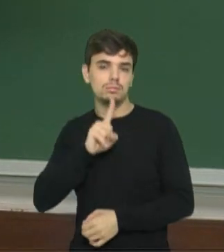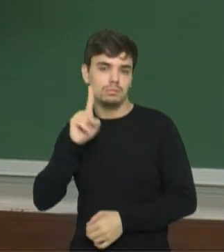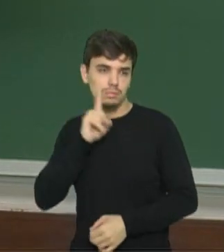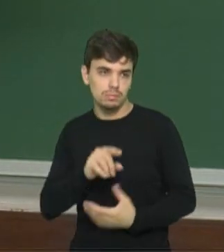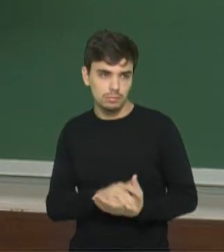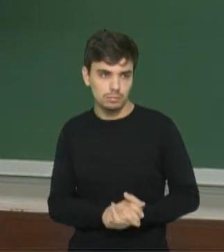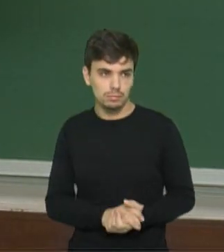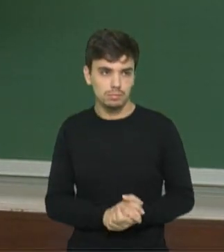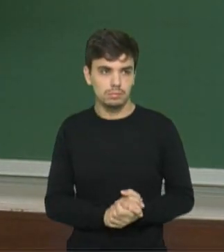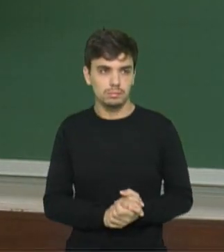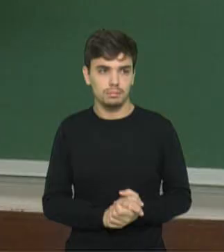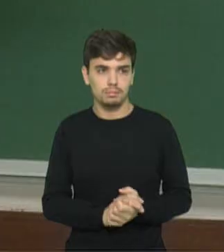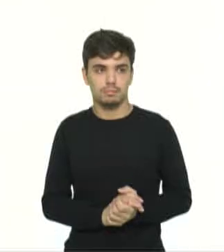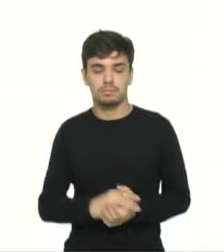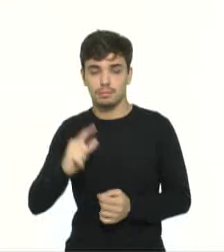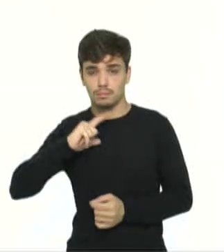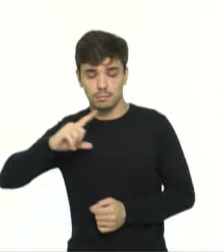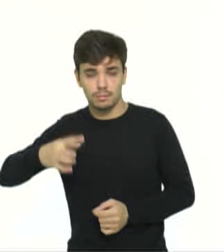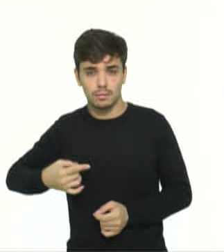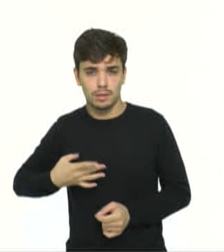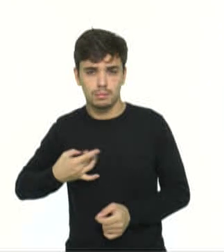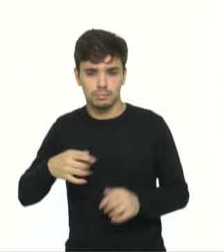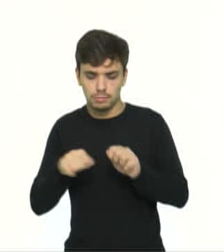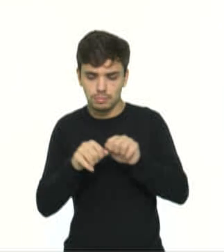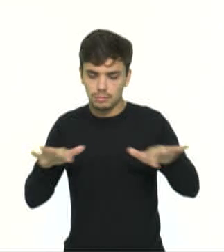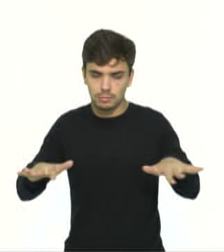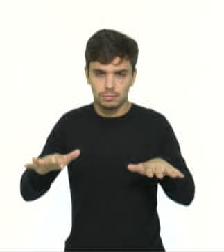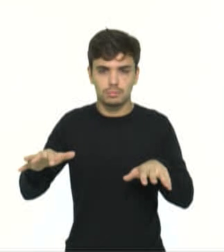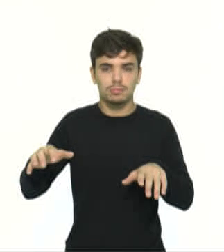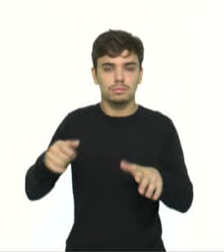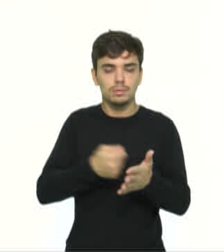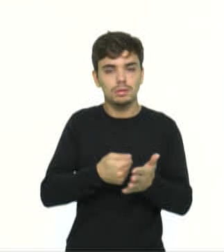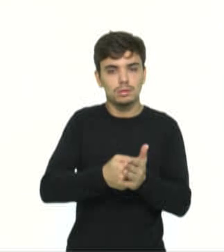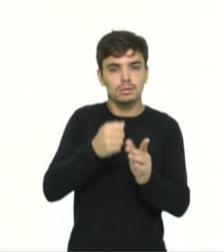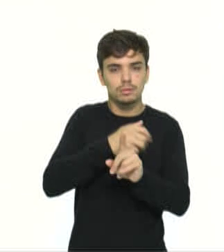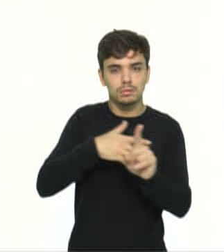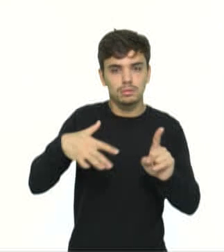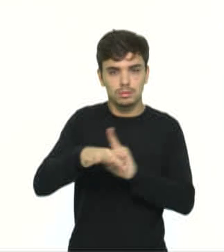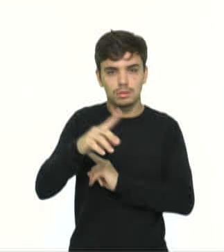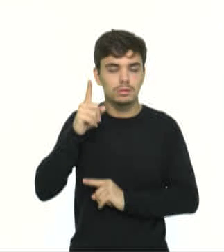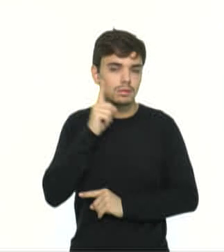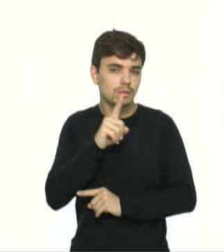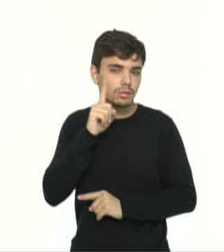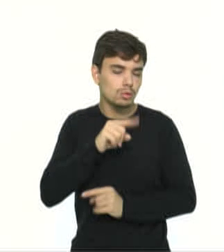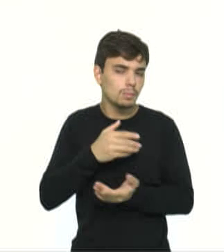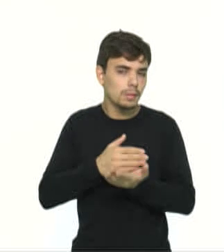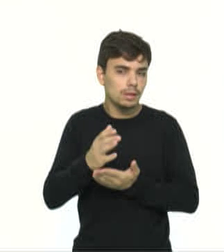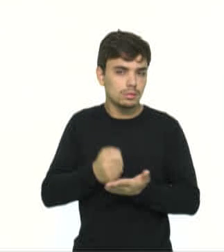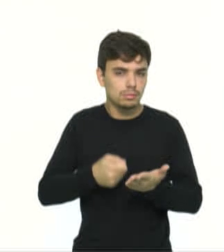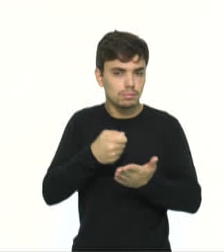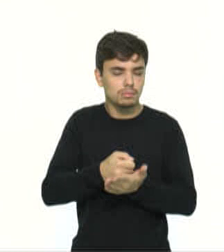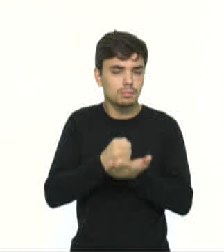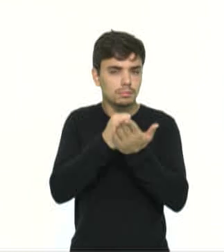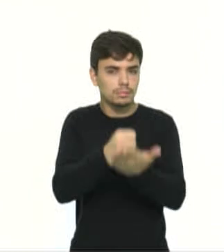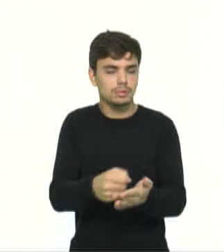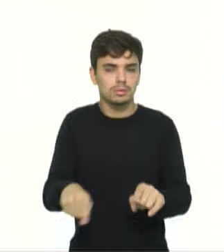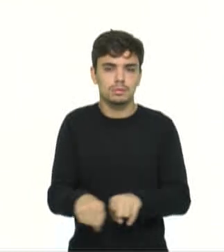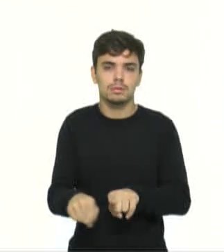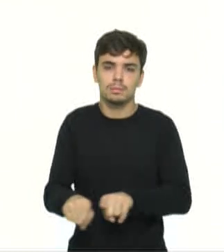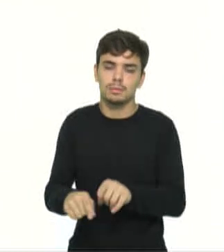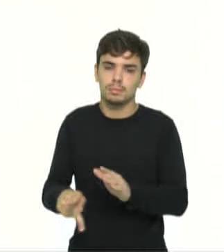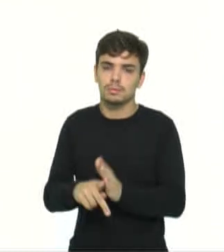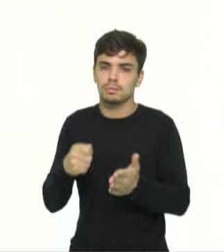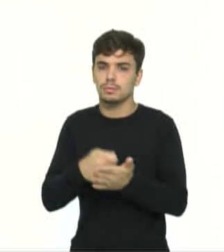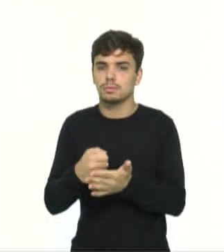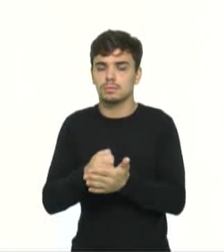Unidos. Temendo a expansão do regime socialista na América, os Estados Unidos passam então a apoiar e financiar as instalações de ditaduras